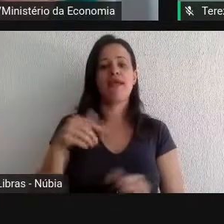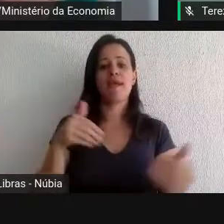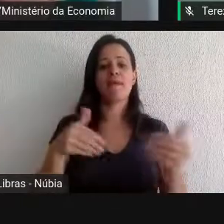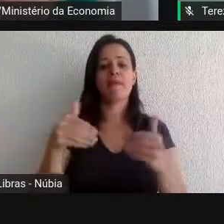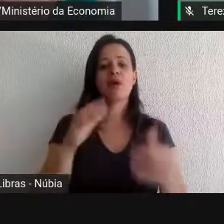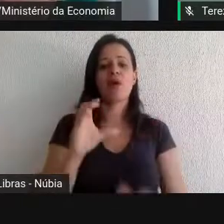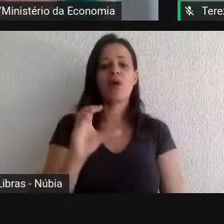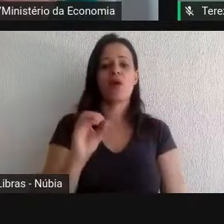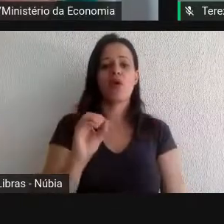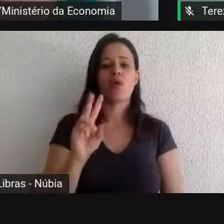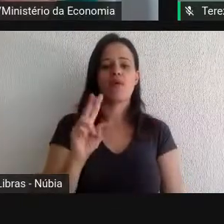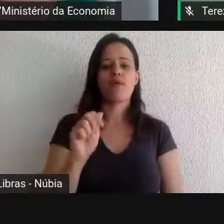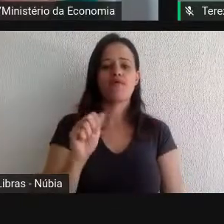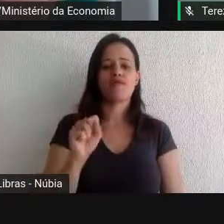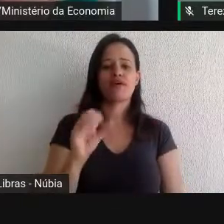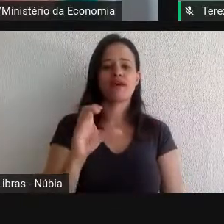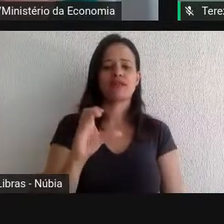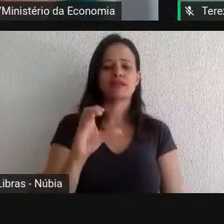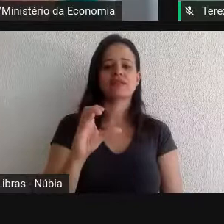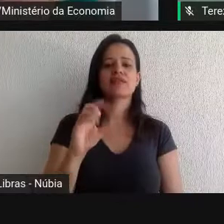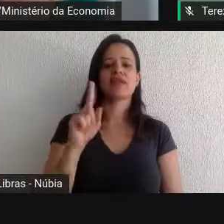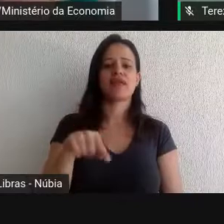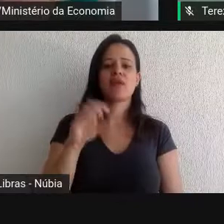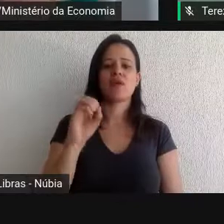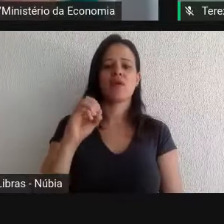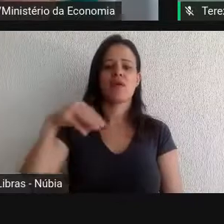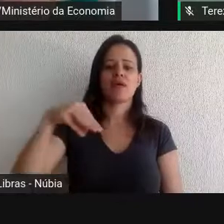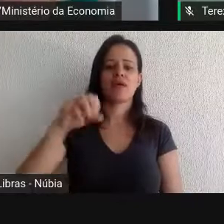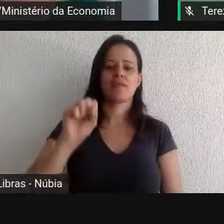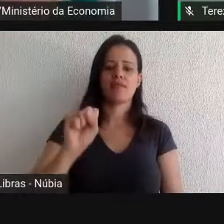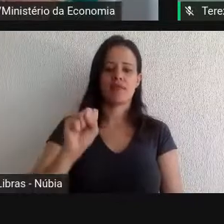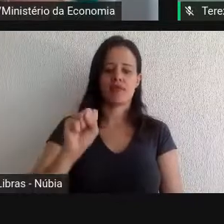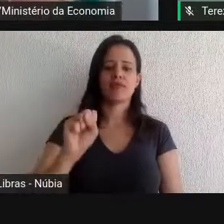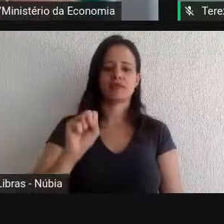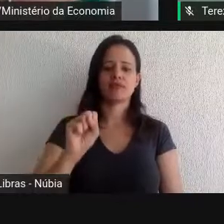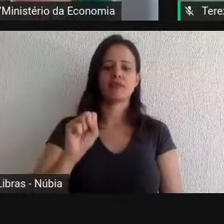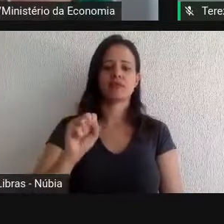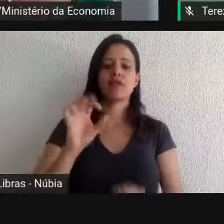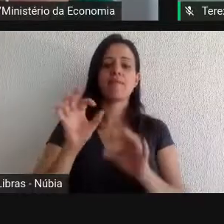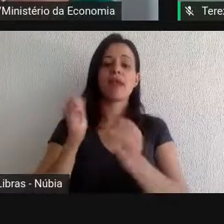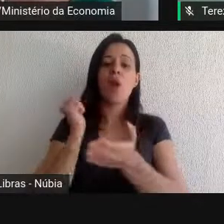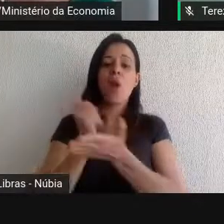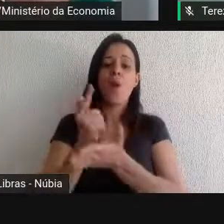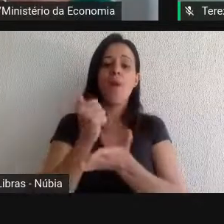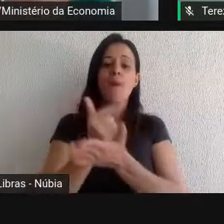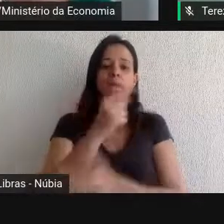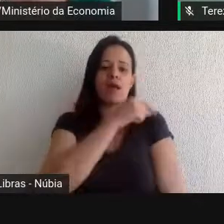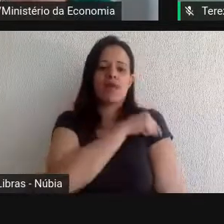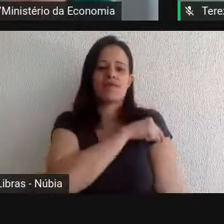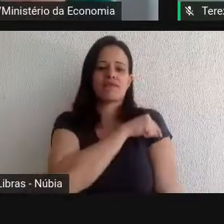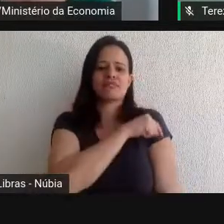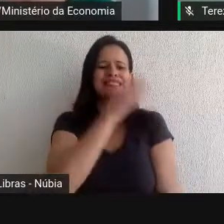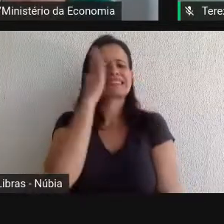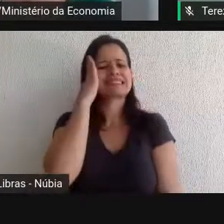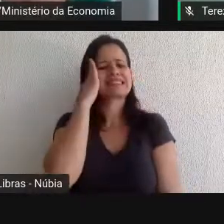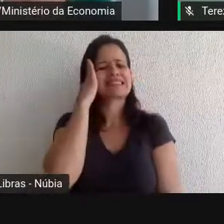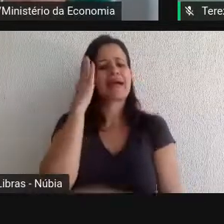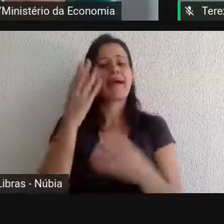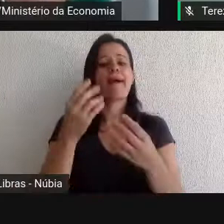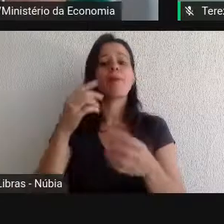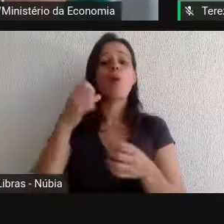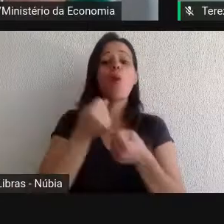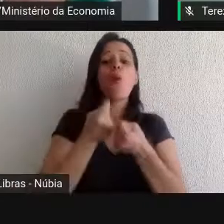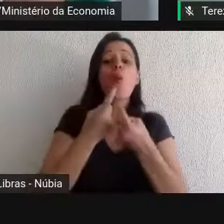COVAX Facility, que é o instrumento da OMS, né, para aquisição de vacinas. Claro que o número de doses previsto